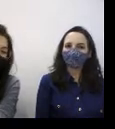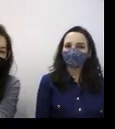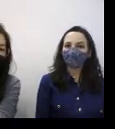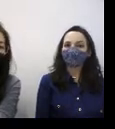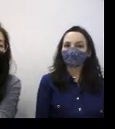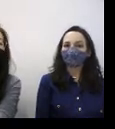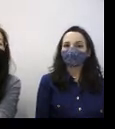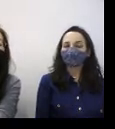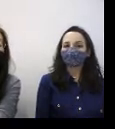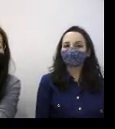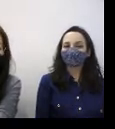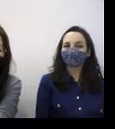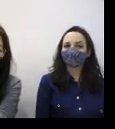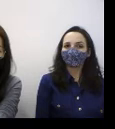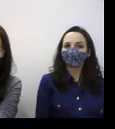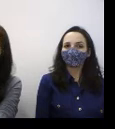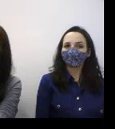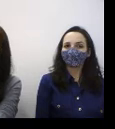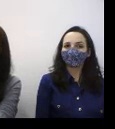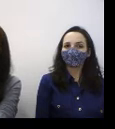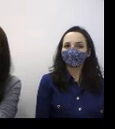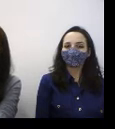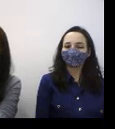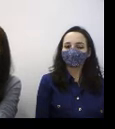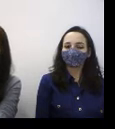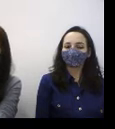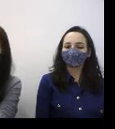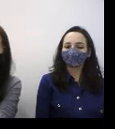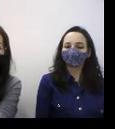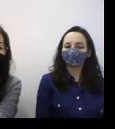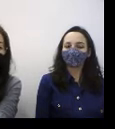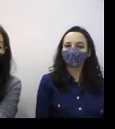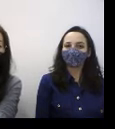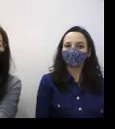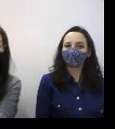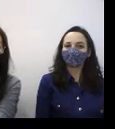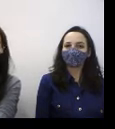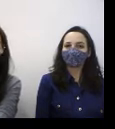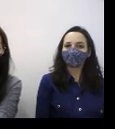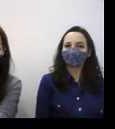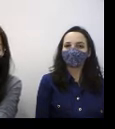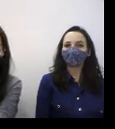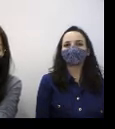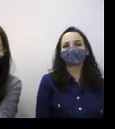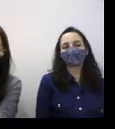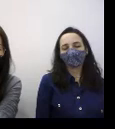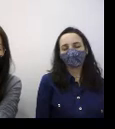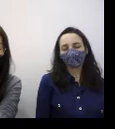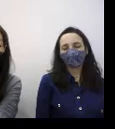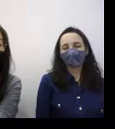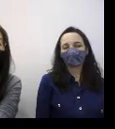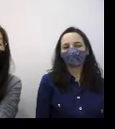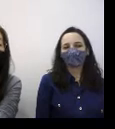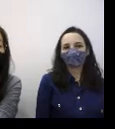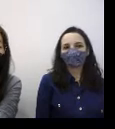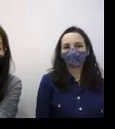da forma como sempre fizeram, né? Mas o que acontece? A gente quer resultados diferentes. A